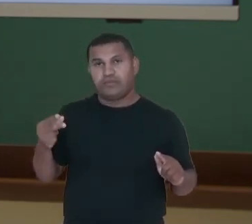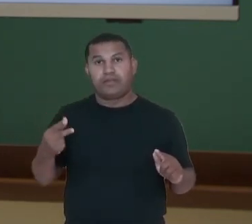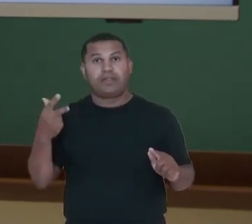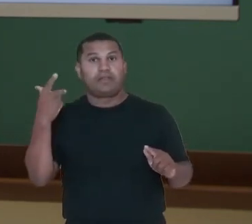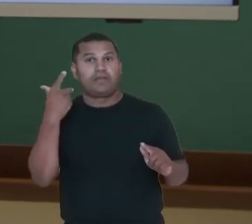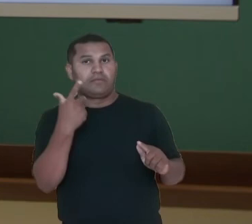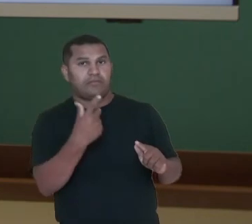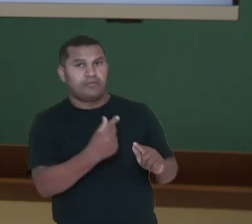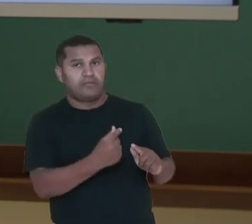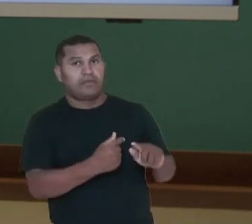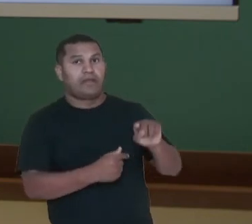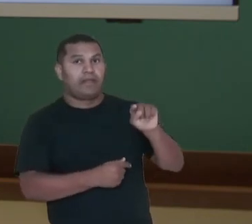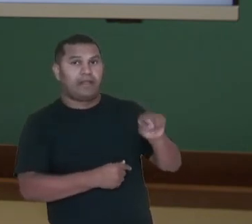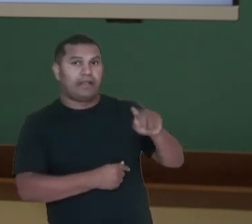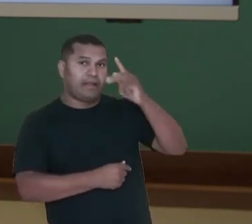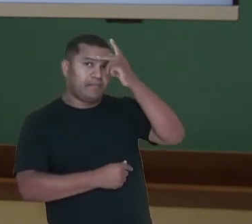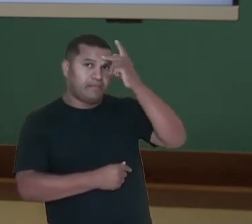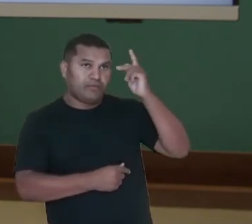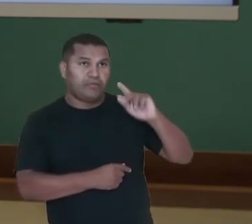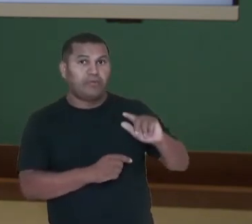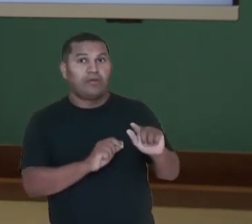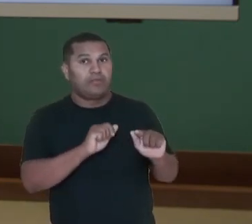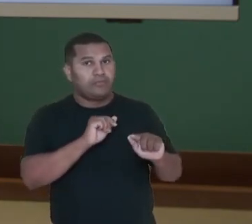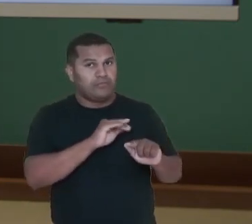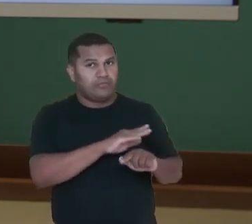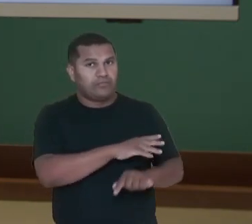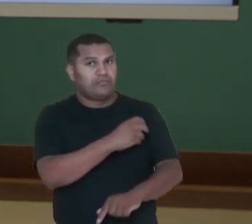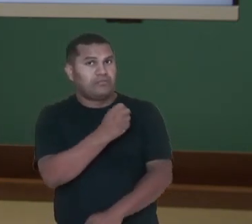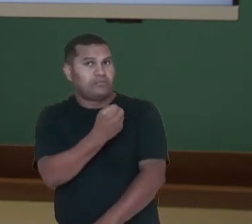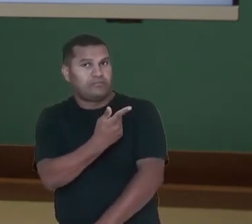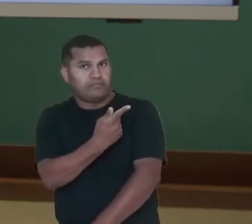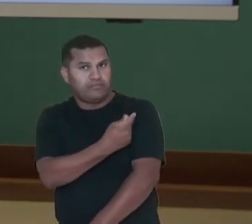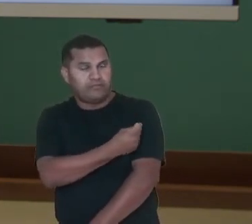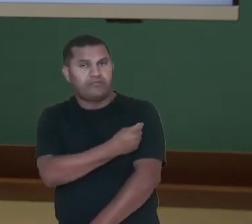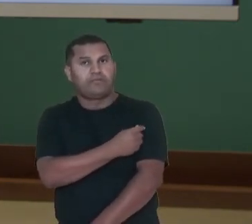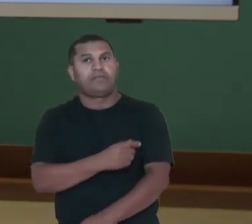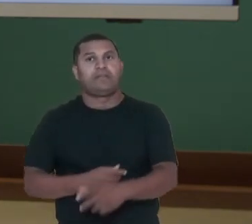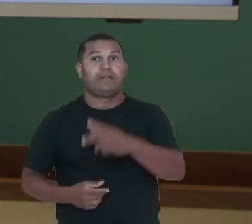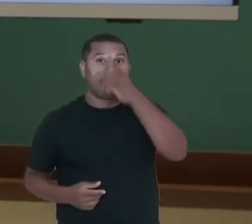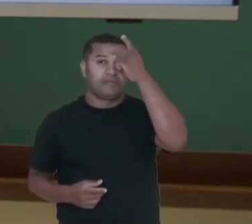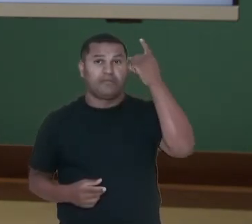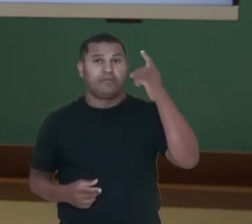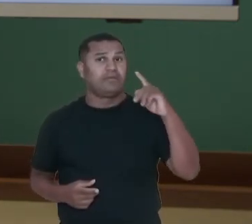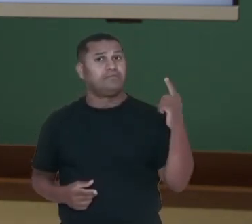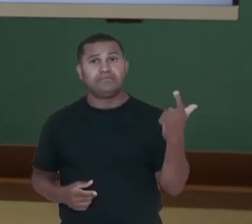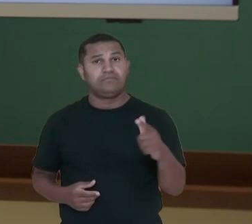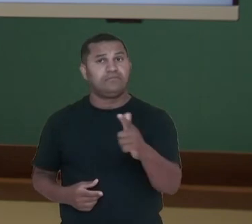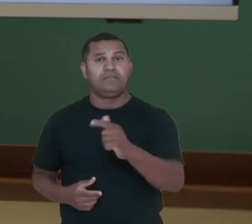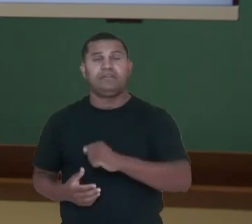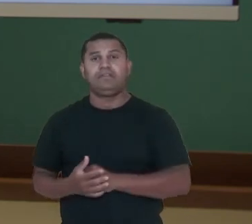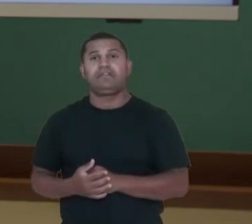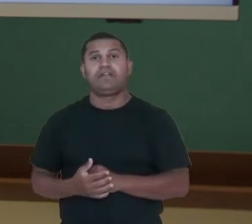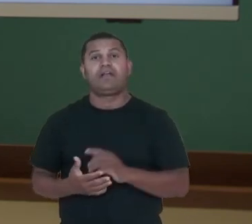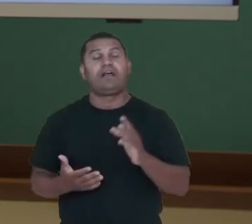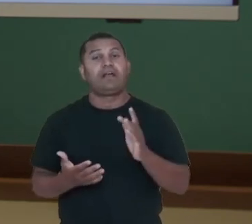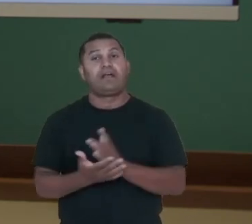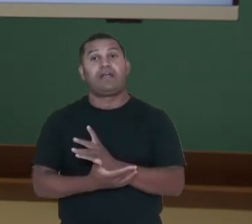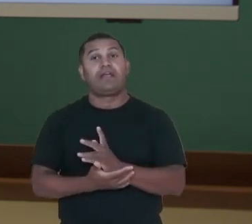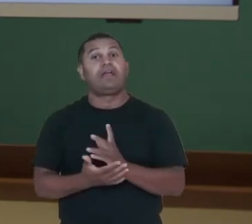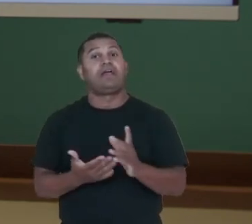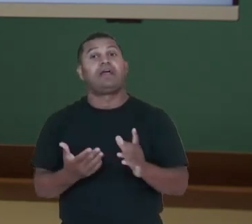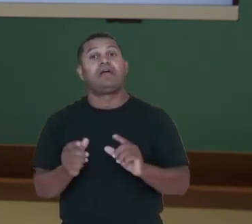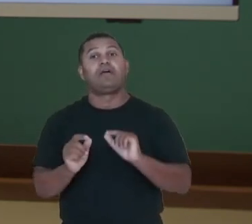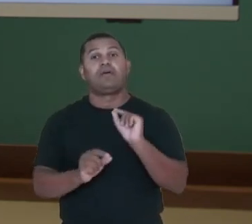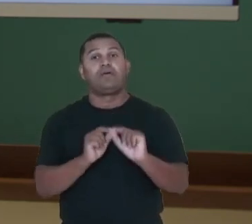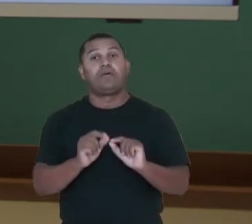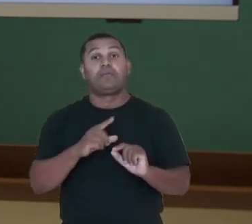transfiro. Isso é terapia gênica. Mas a da Covid não é terapia gênica. A gente pegou um gene do